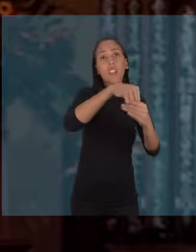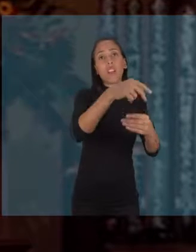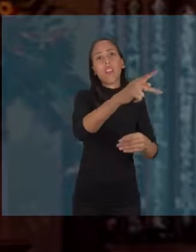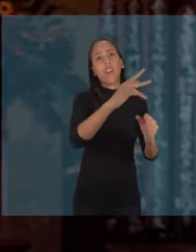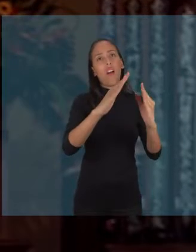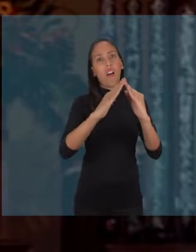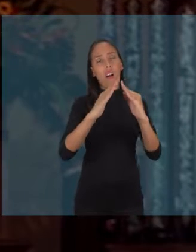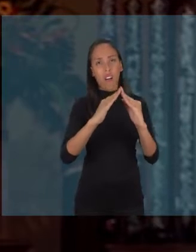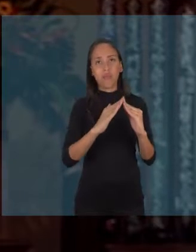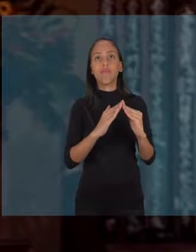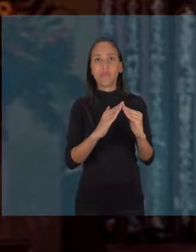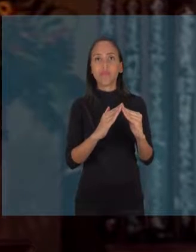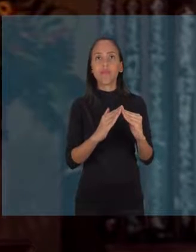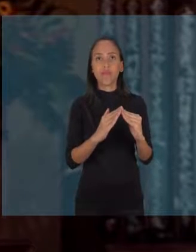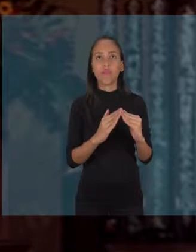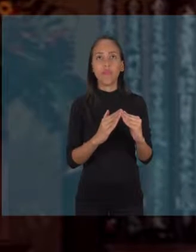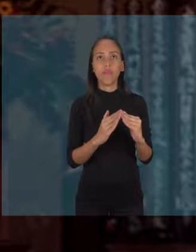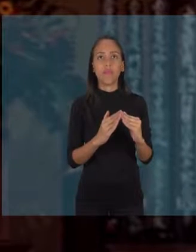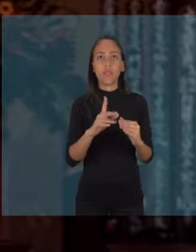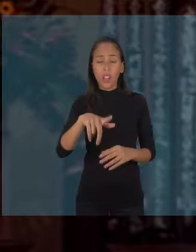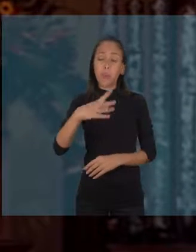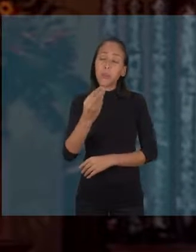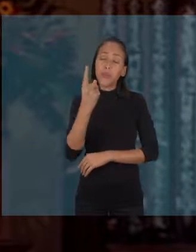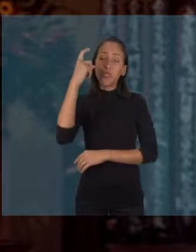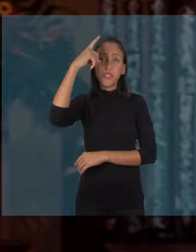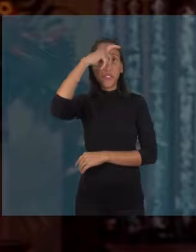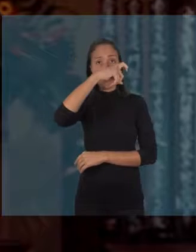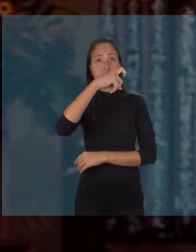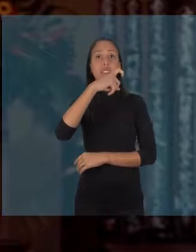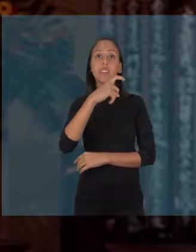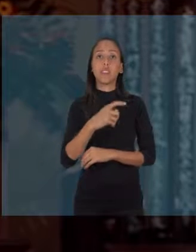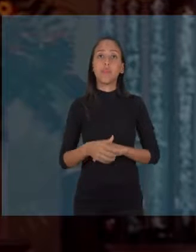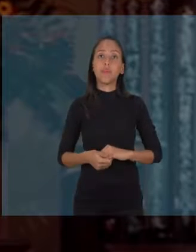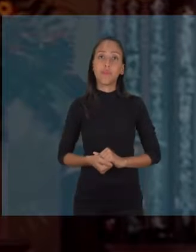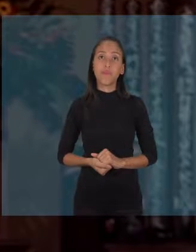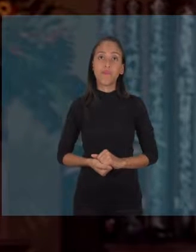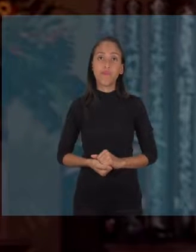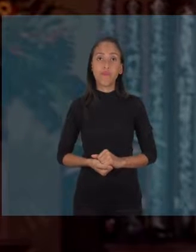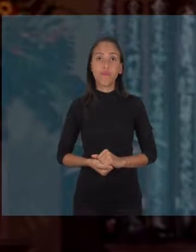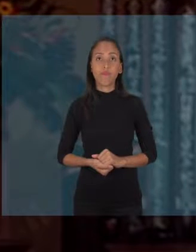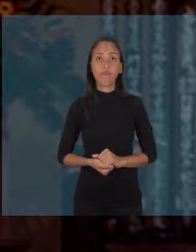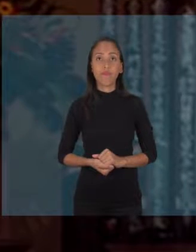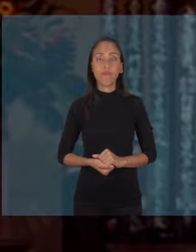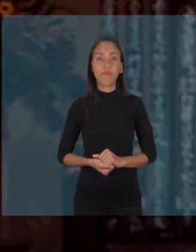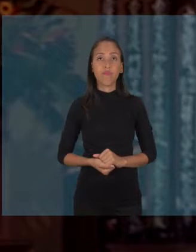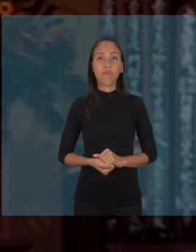casa. E é muito difícil